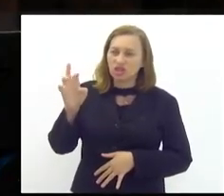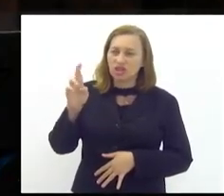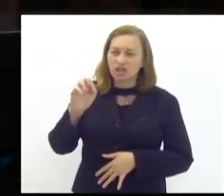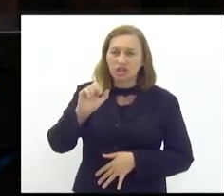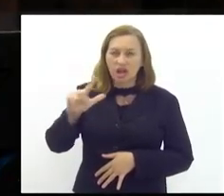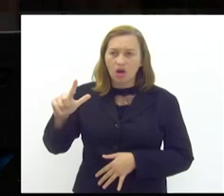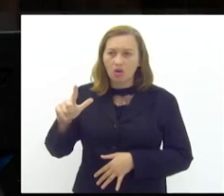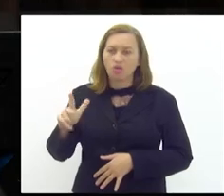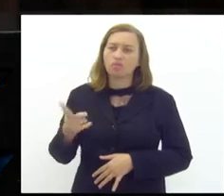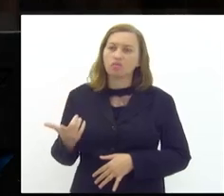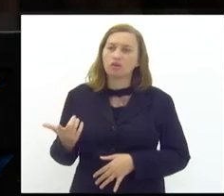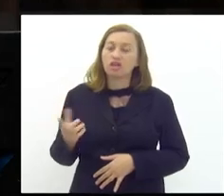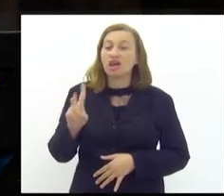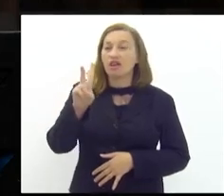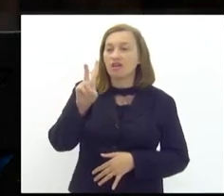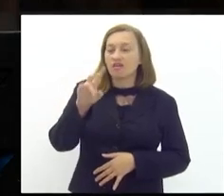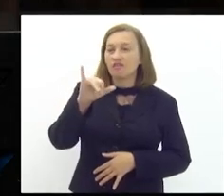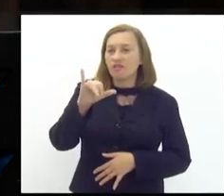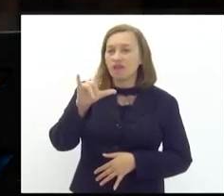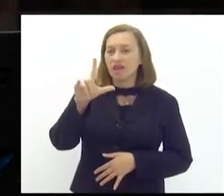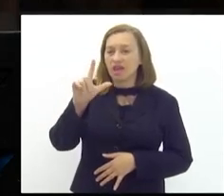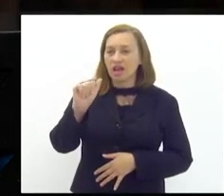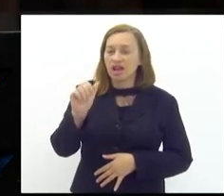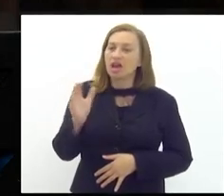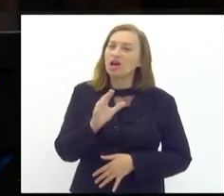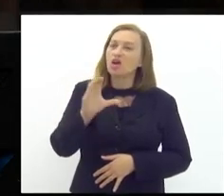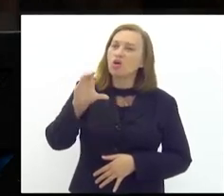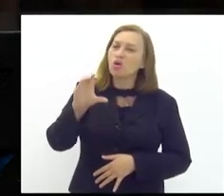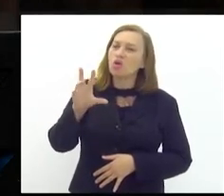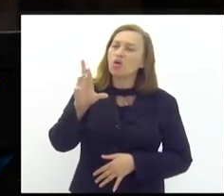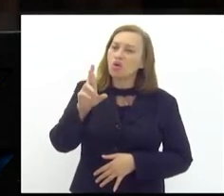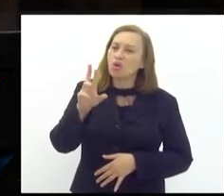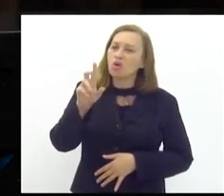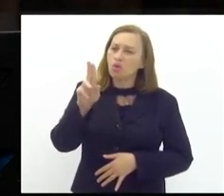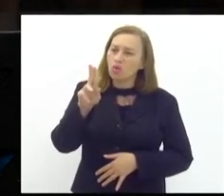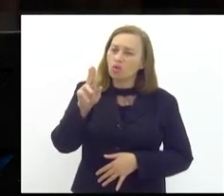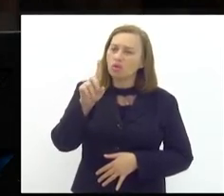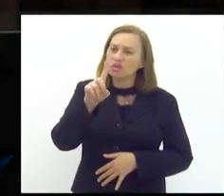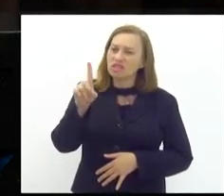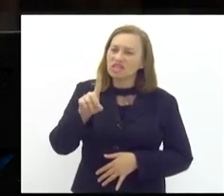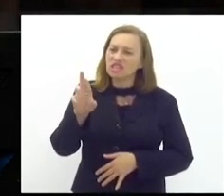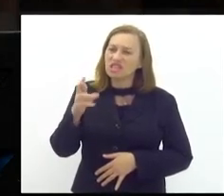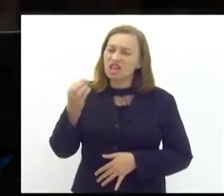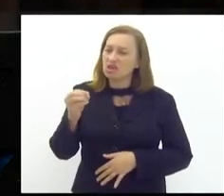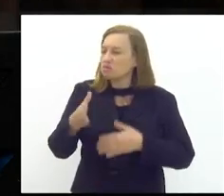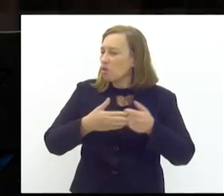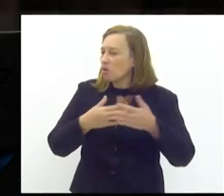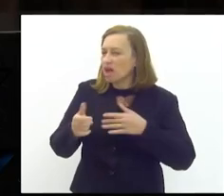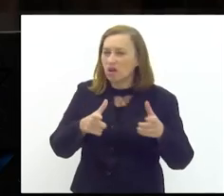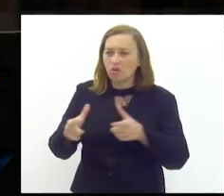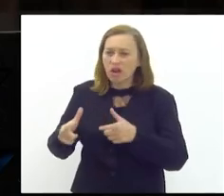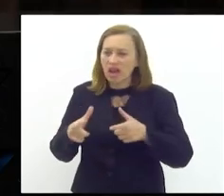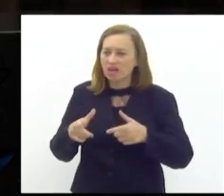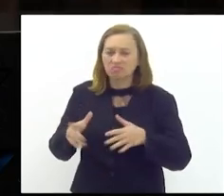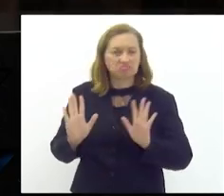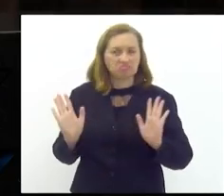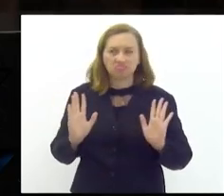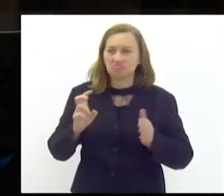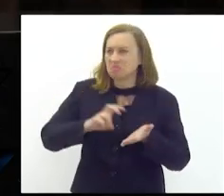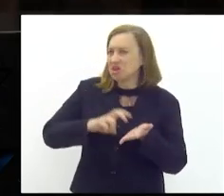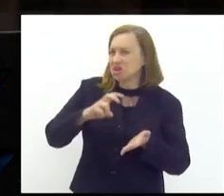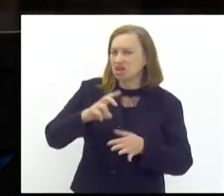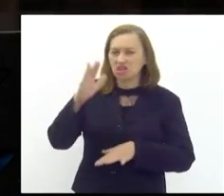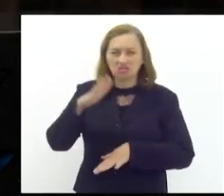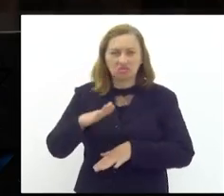e na Vila Cruzeiro em qualquer lugar de dia ou de noite e podemos fazer isso não